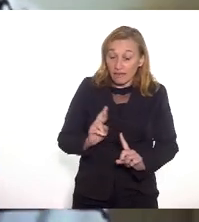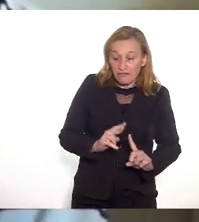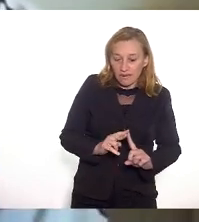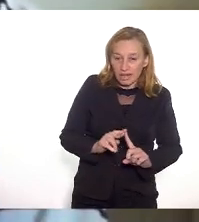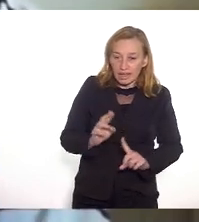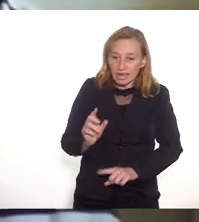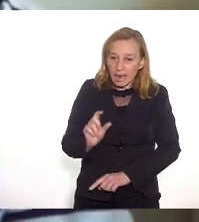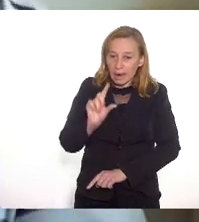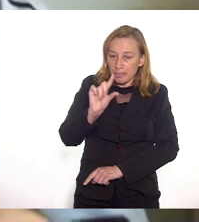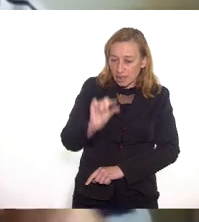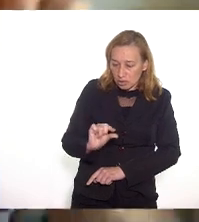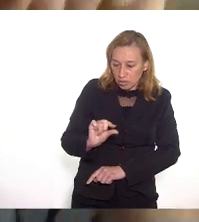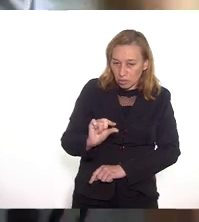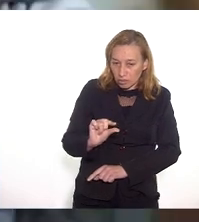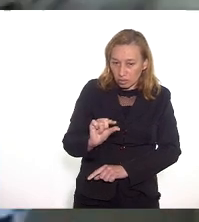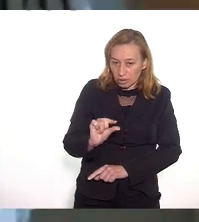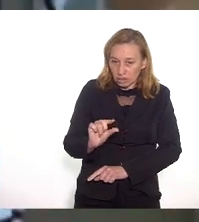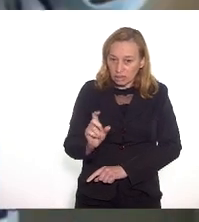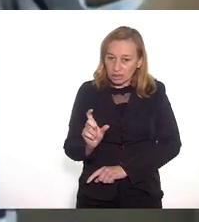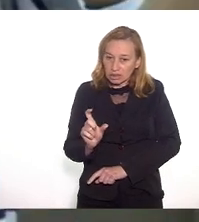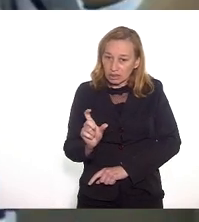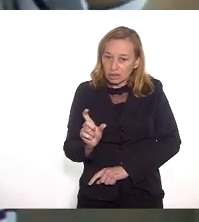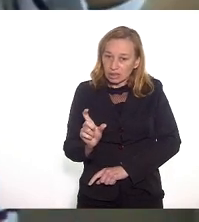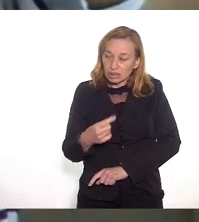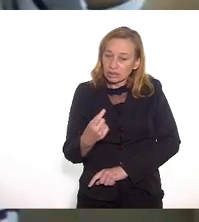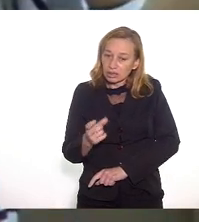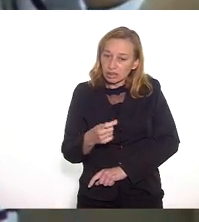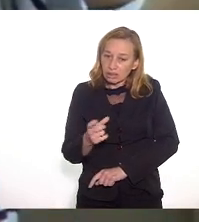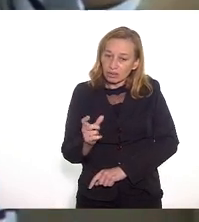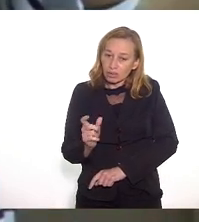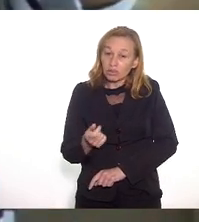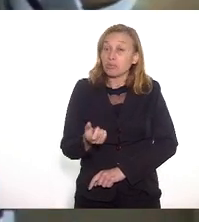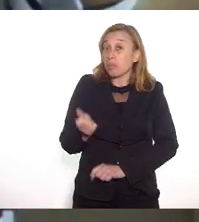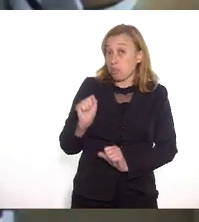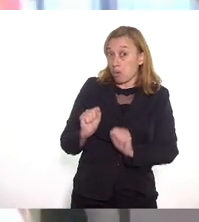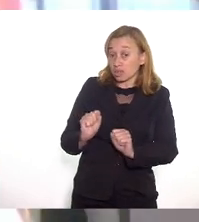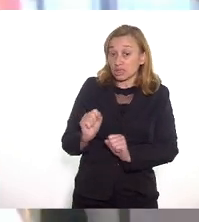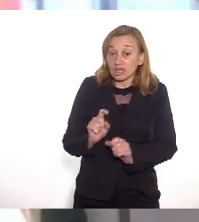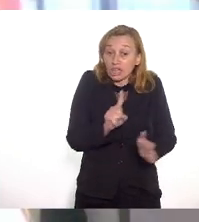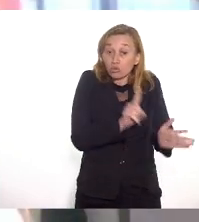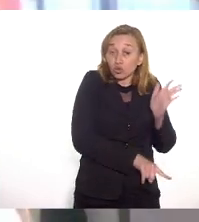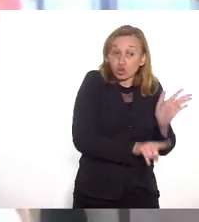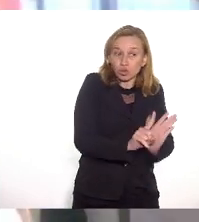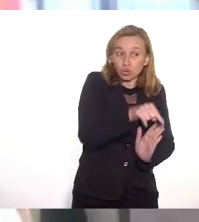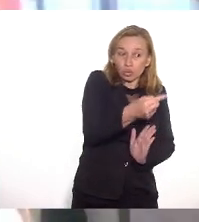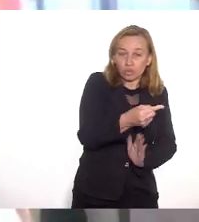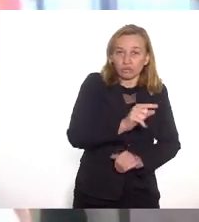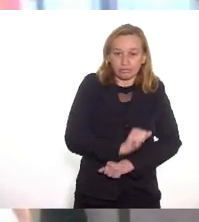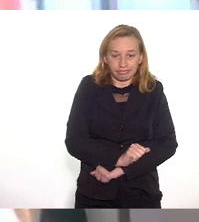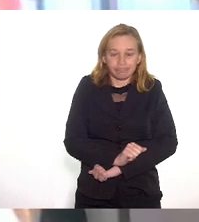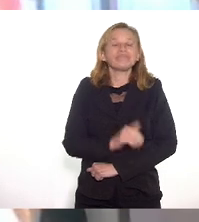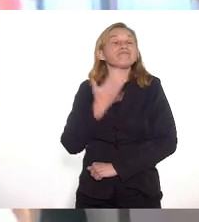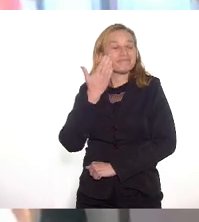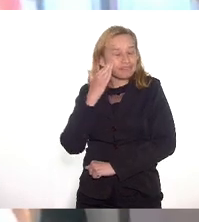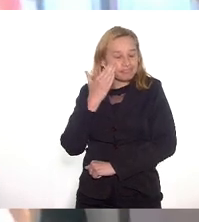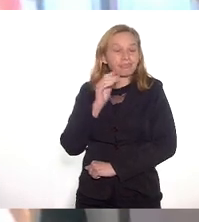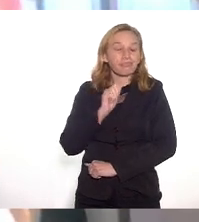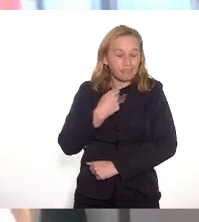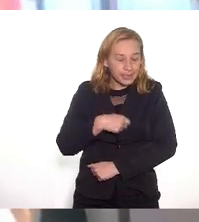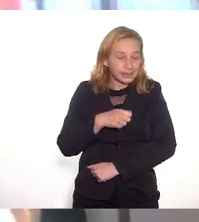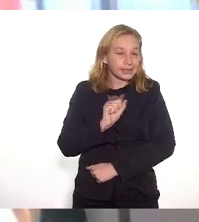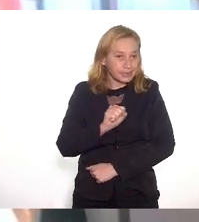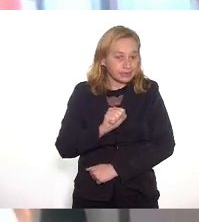a menor da tarifa 1, o cara pode querer dar desconto lá na do... Entendi. Não, tem que precisar, você tem